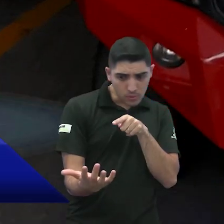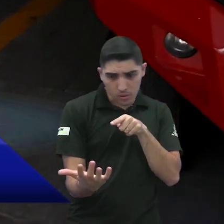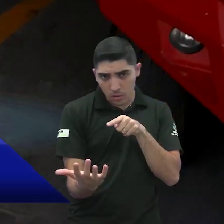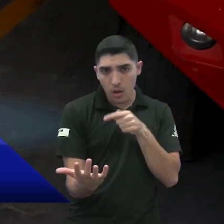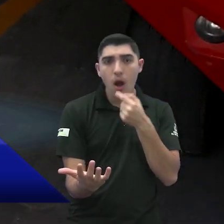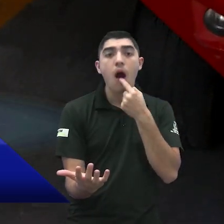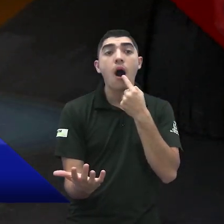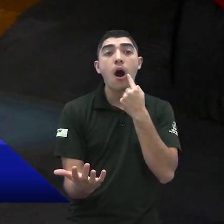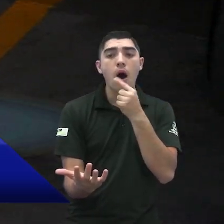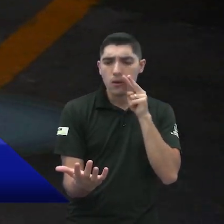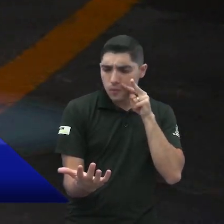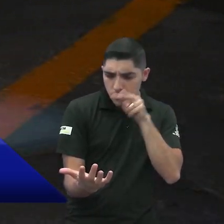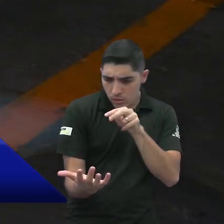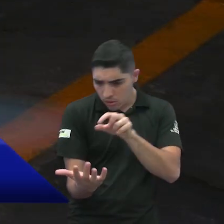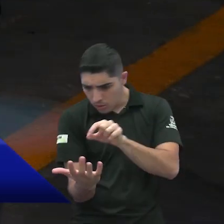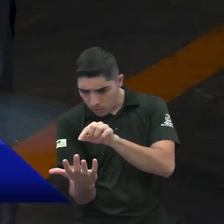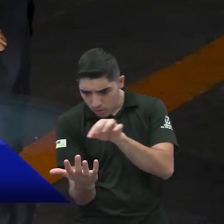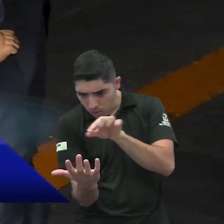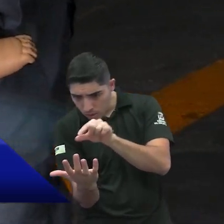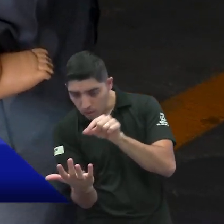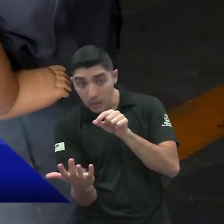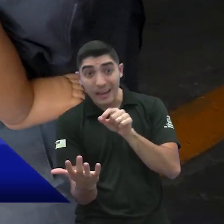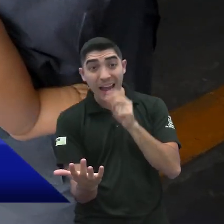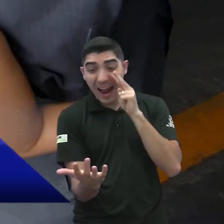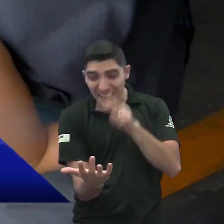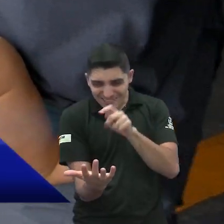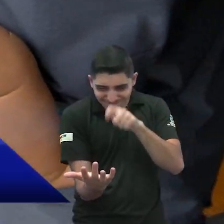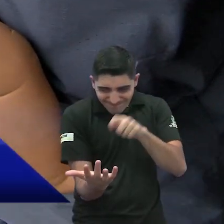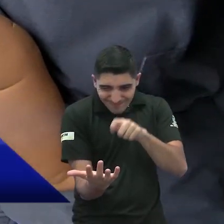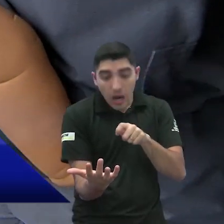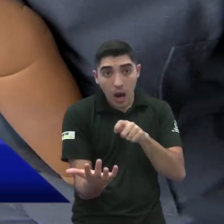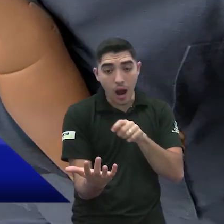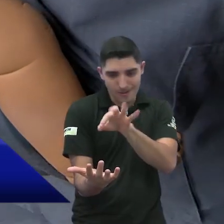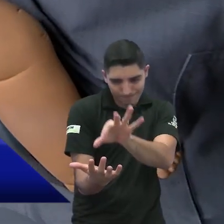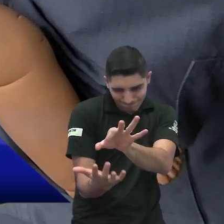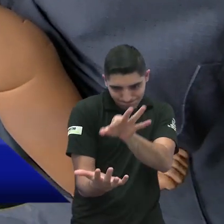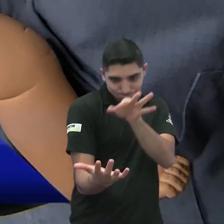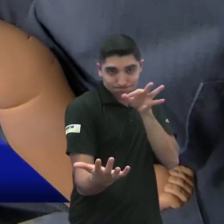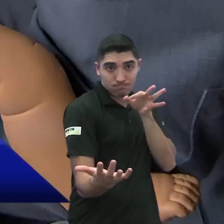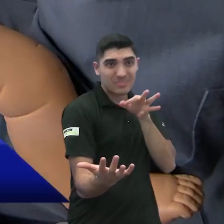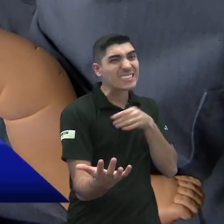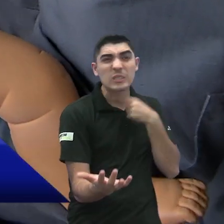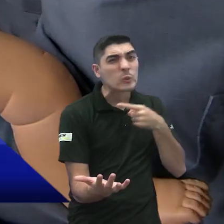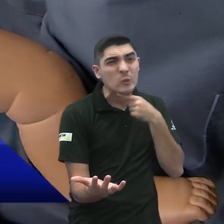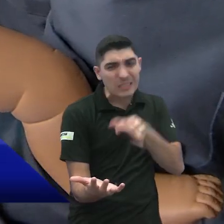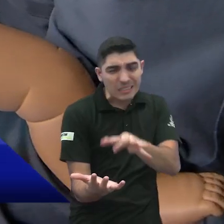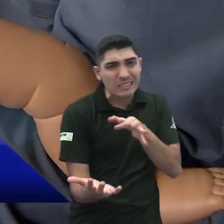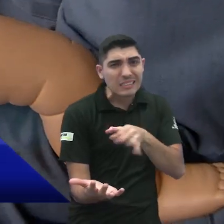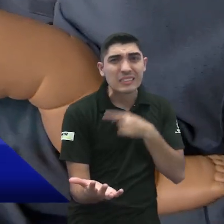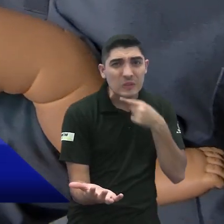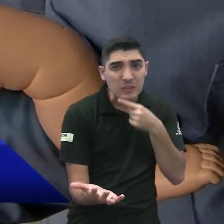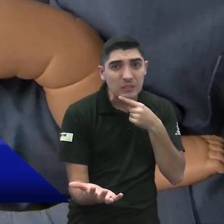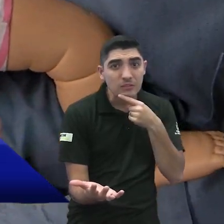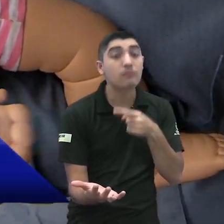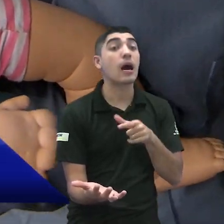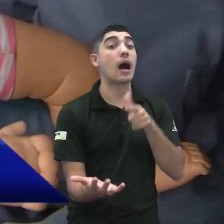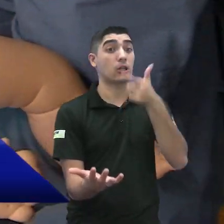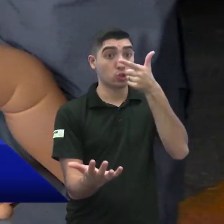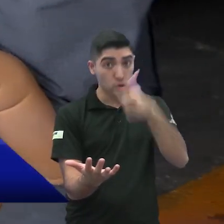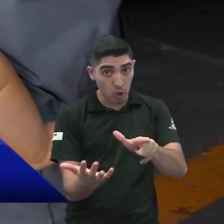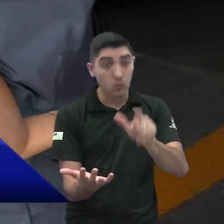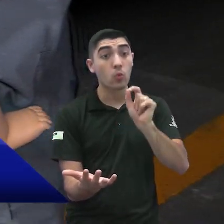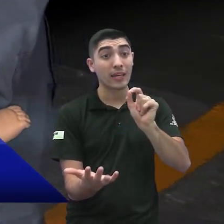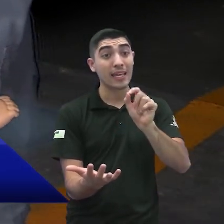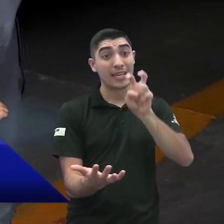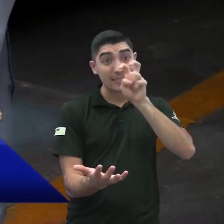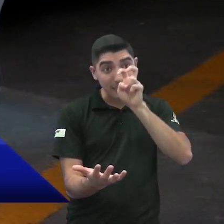você visualizar algo dentro da boca da criança. Se você conseguir visualizar, você pode retirar. Não conseguiu visualizar nada, você vai